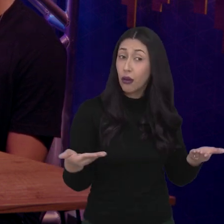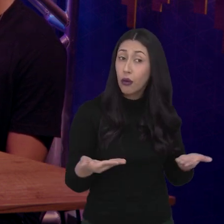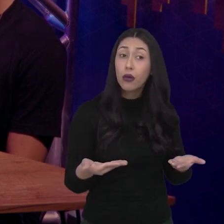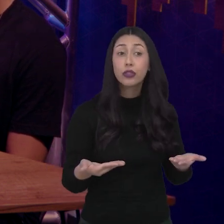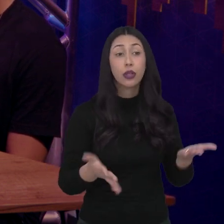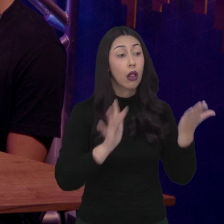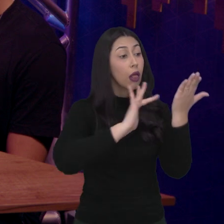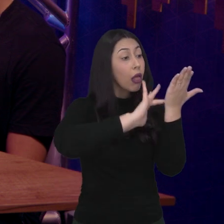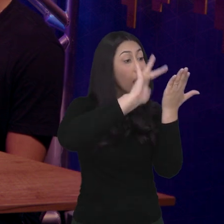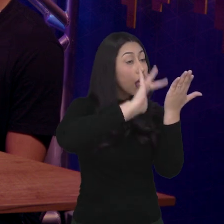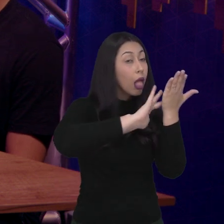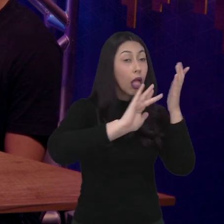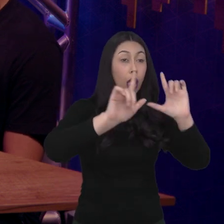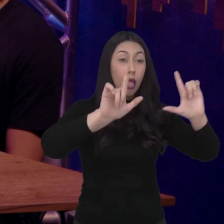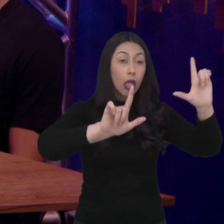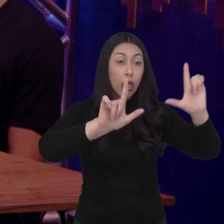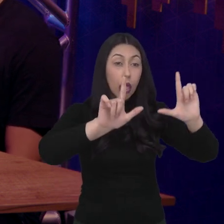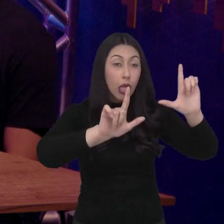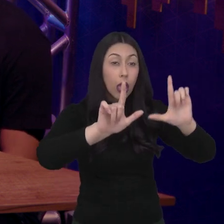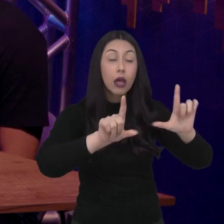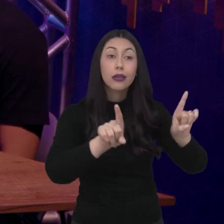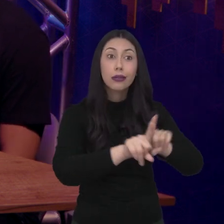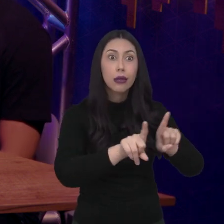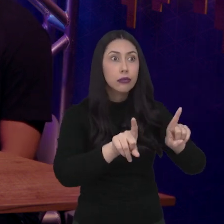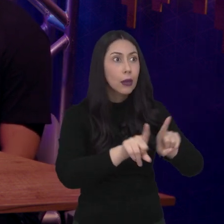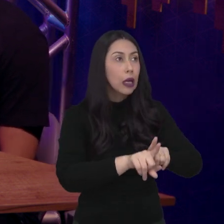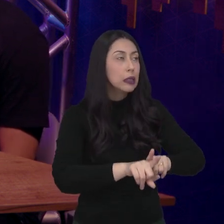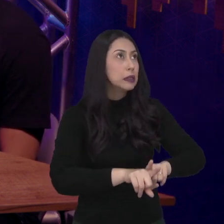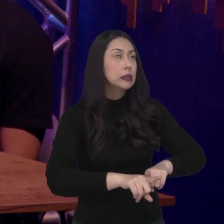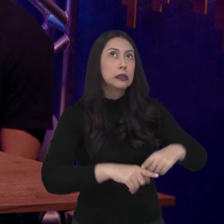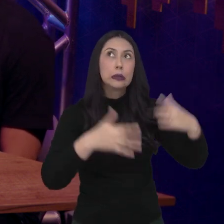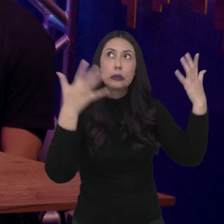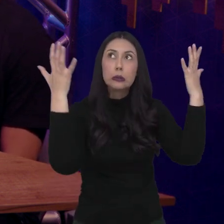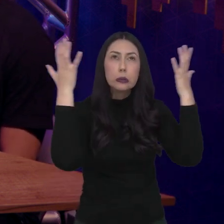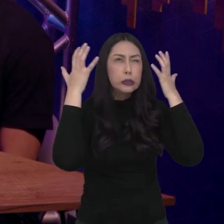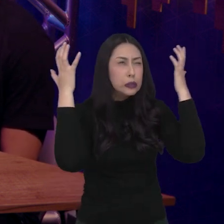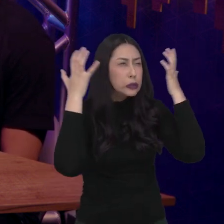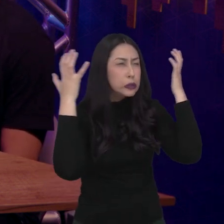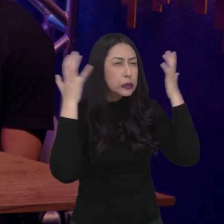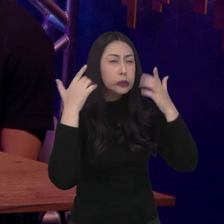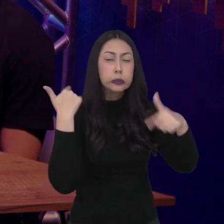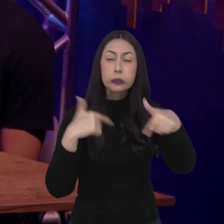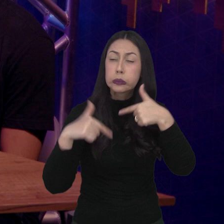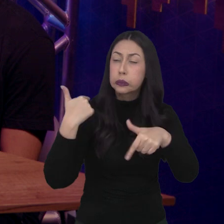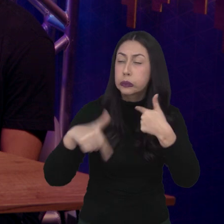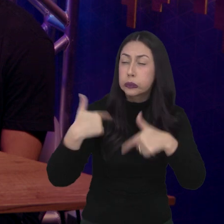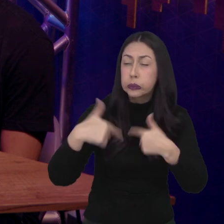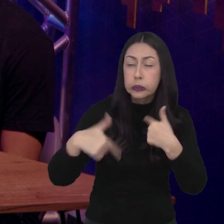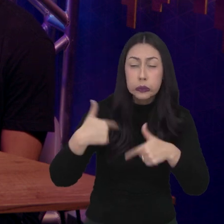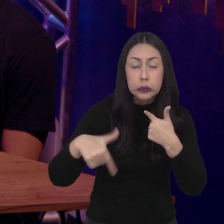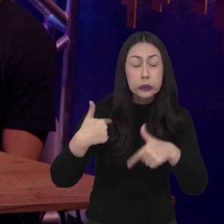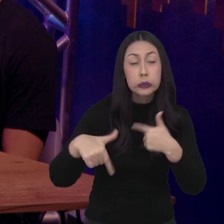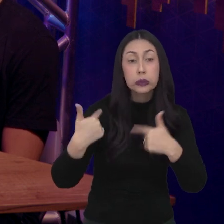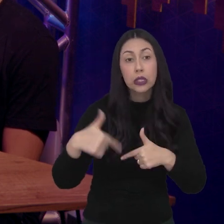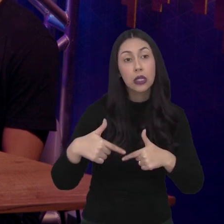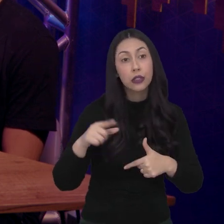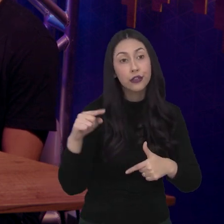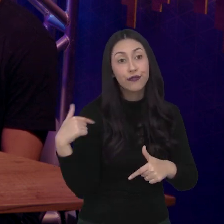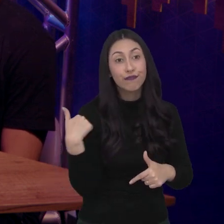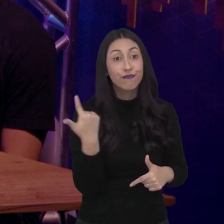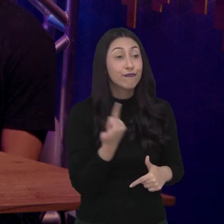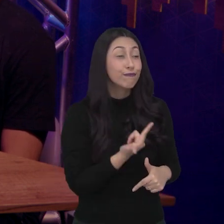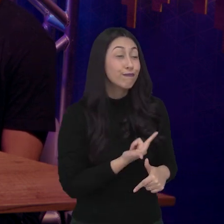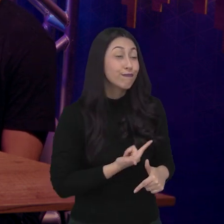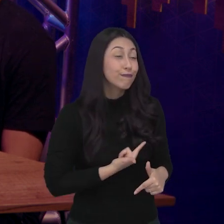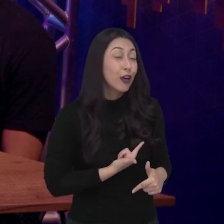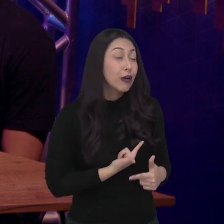contemporâneo, ao excesso de telas, às pressões, jornadas duplas, triplas de trabalho, a